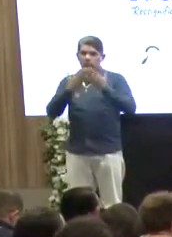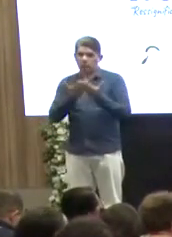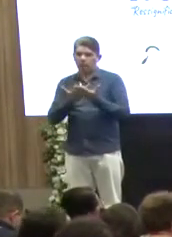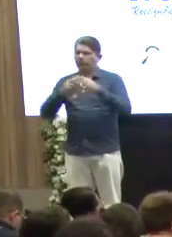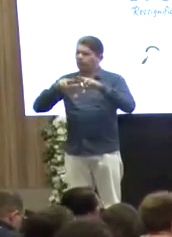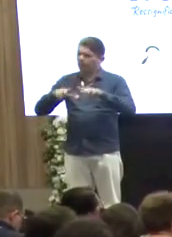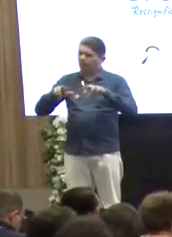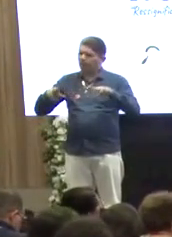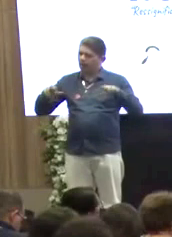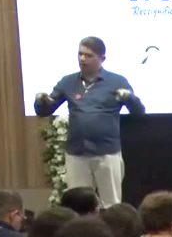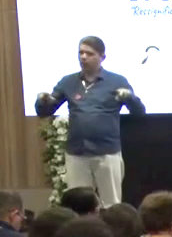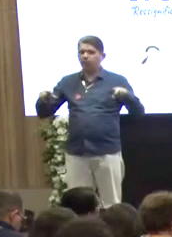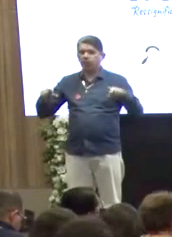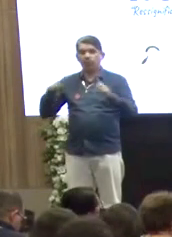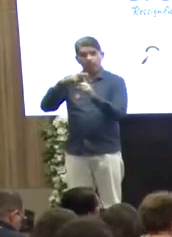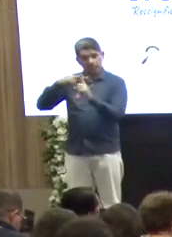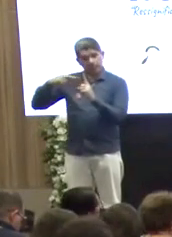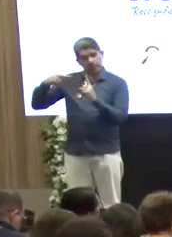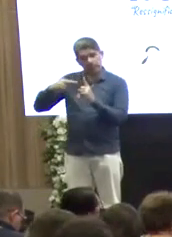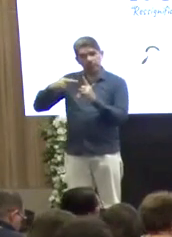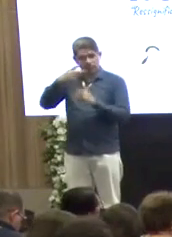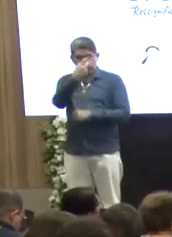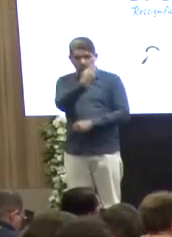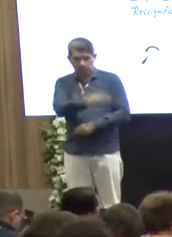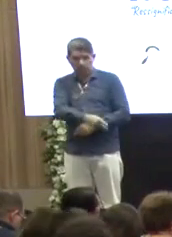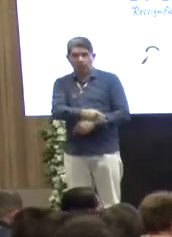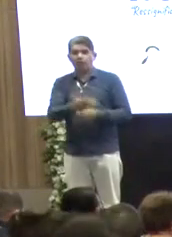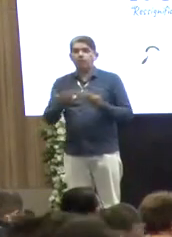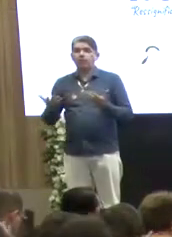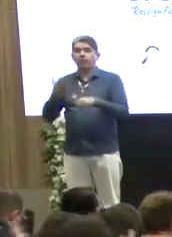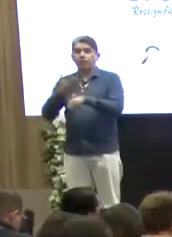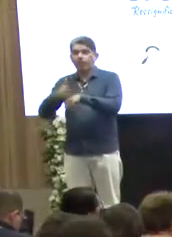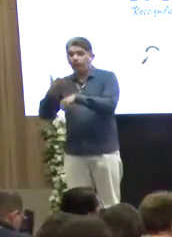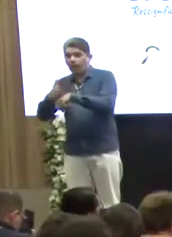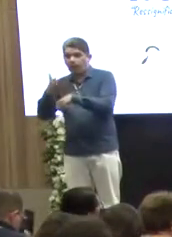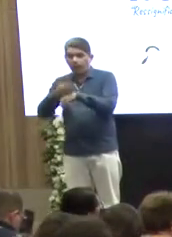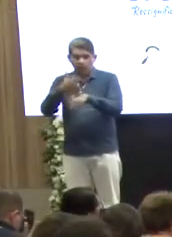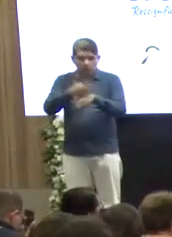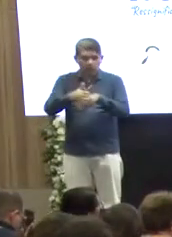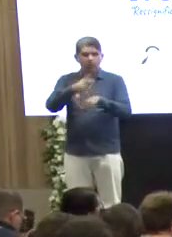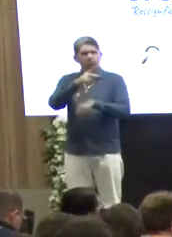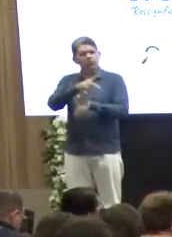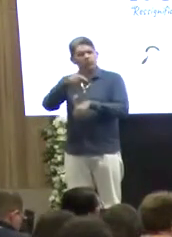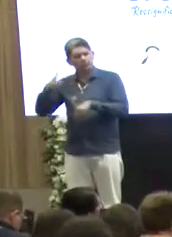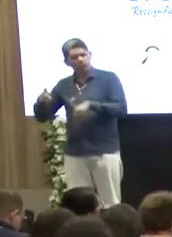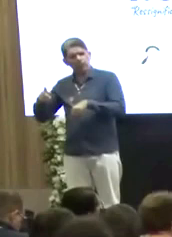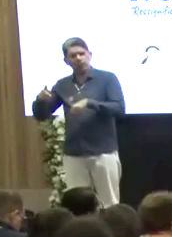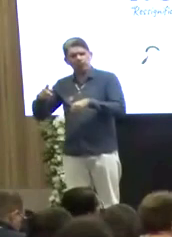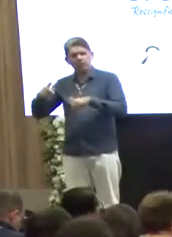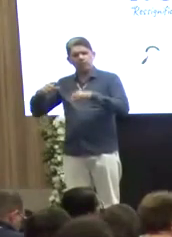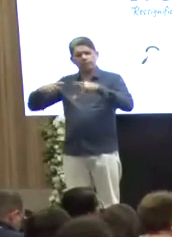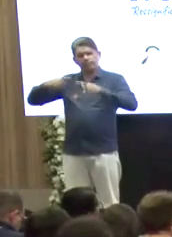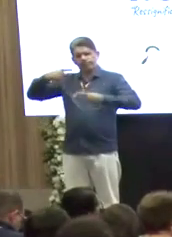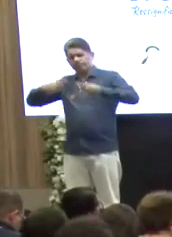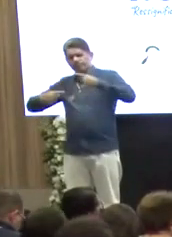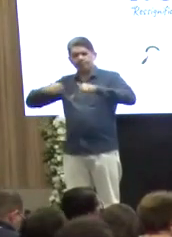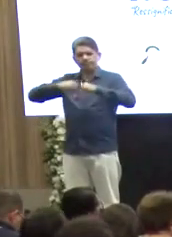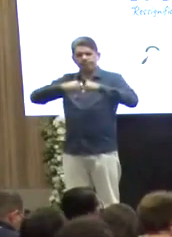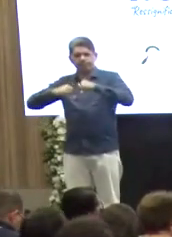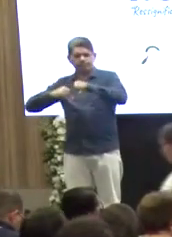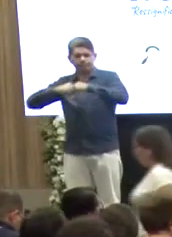de fazer, de atentar, de formar professoras e professores, e pensar livro didático, pensar Programa Nacional de Biblioteca na escola,